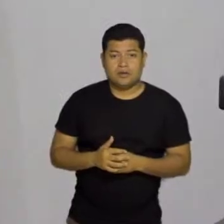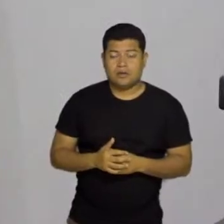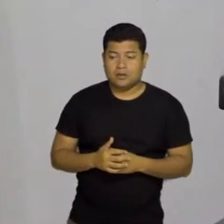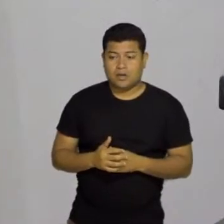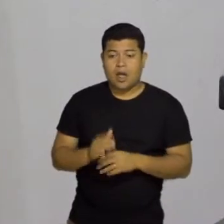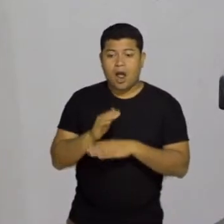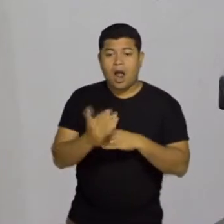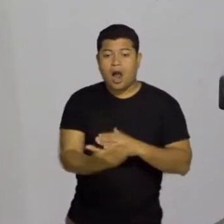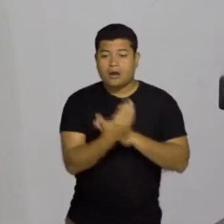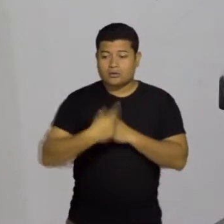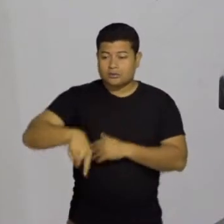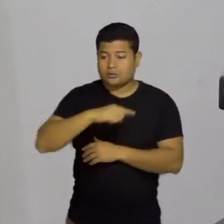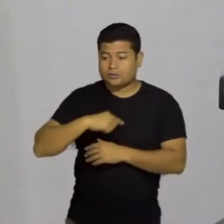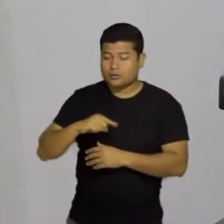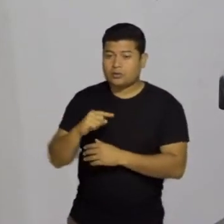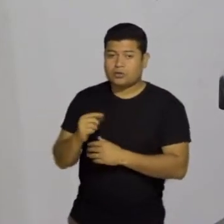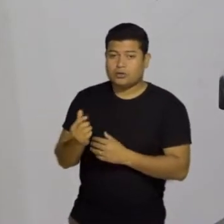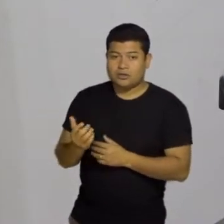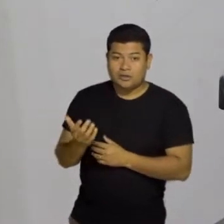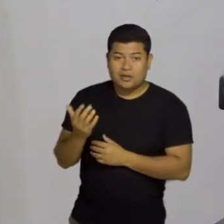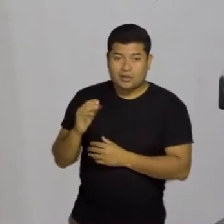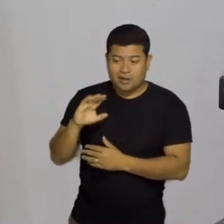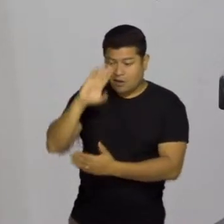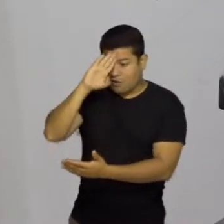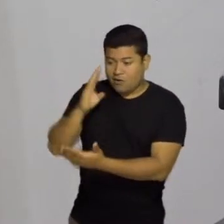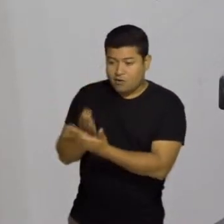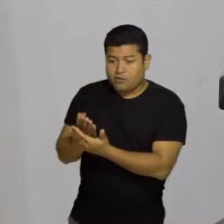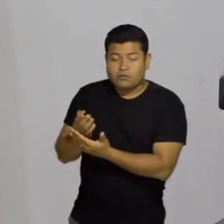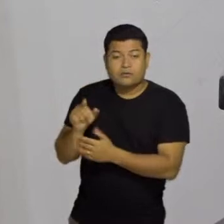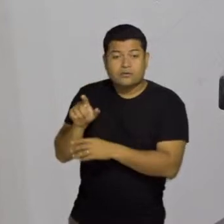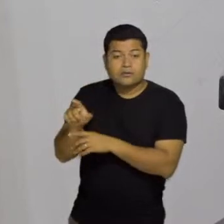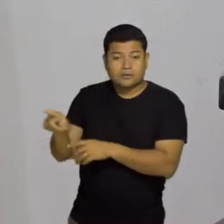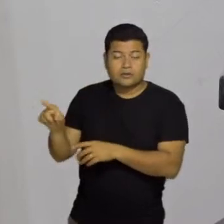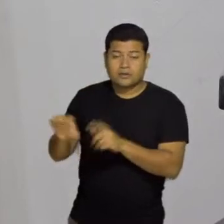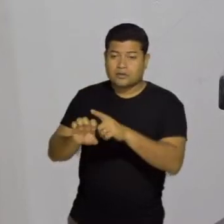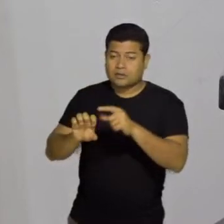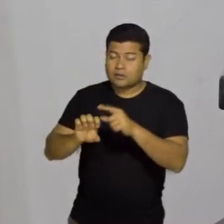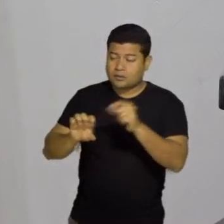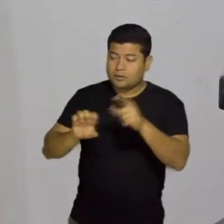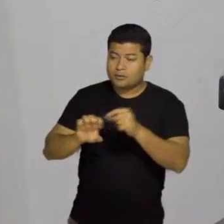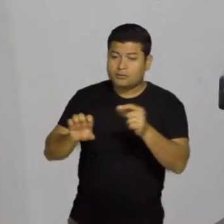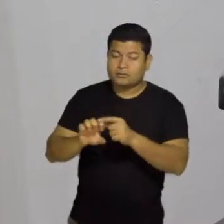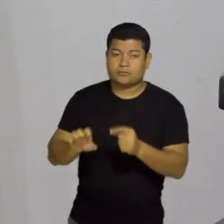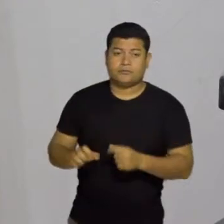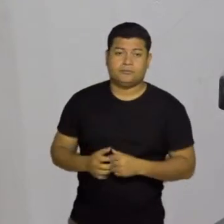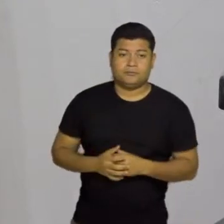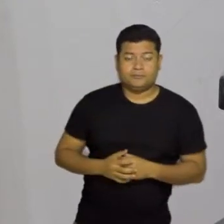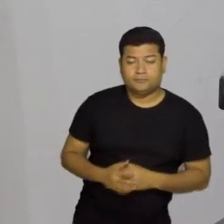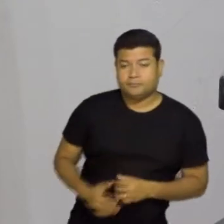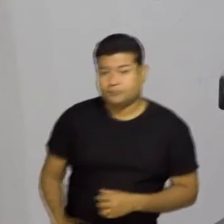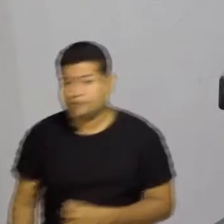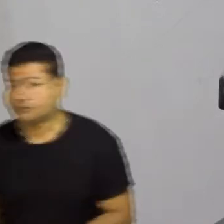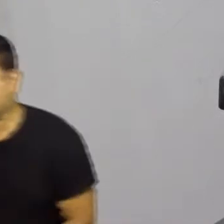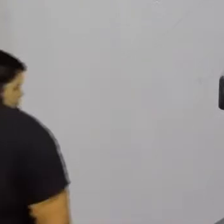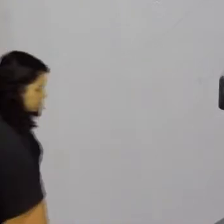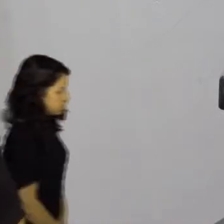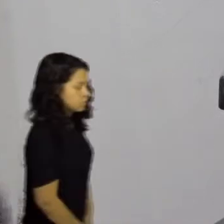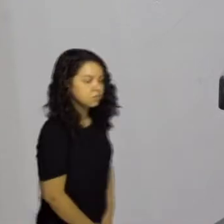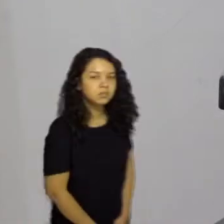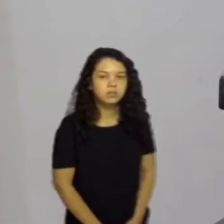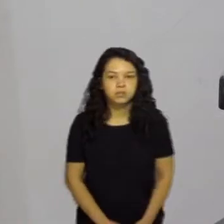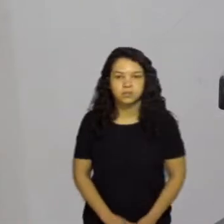empresários a abrir a porta. E onde tiver um adolescente ou um jovem que não esteja encaminhado, mande para o